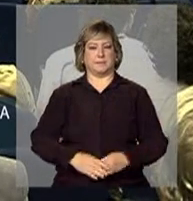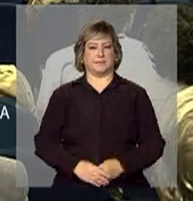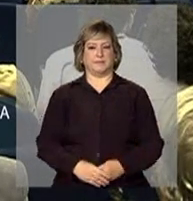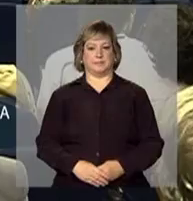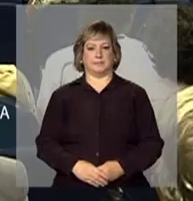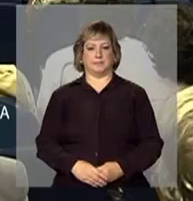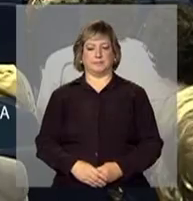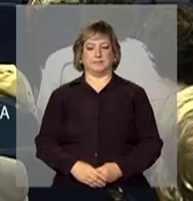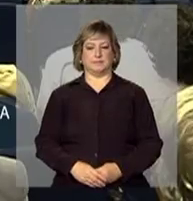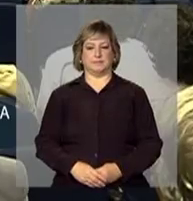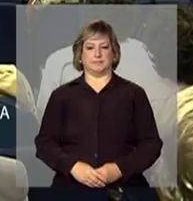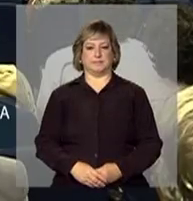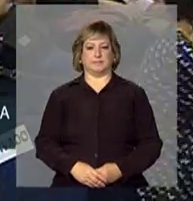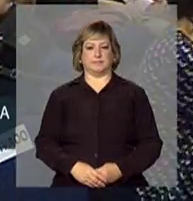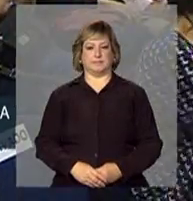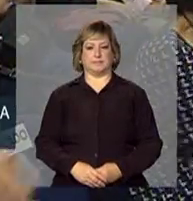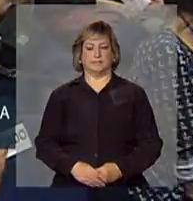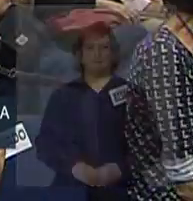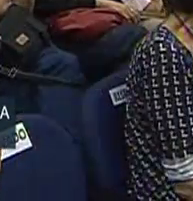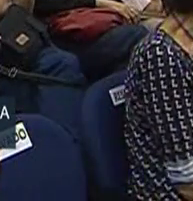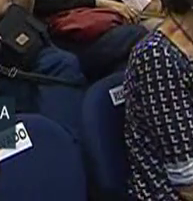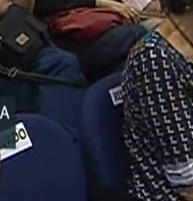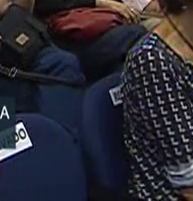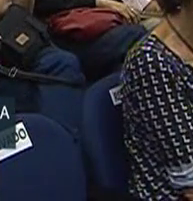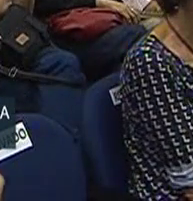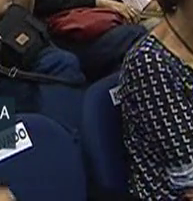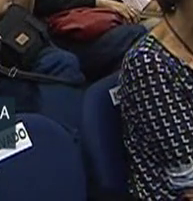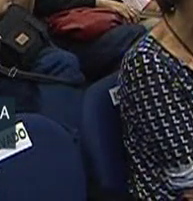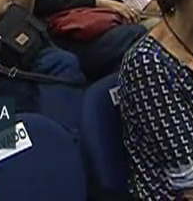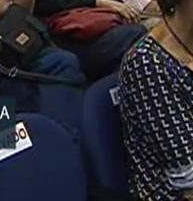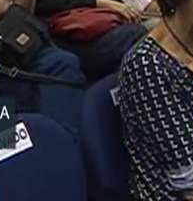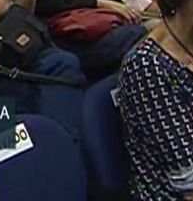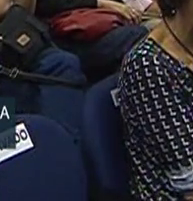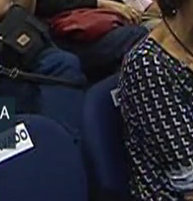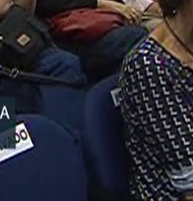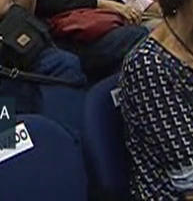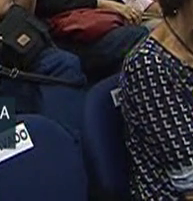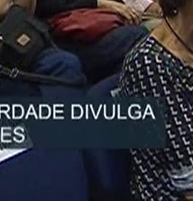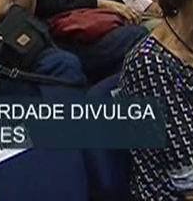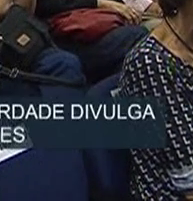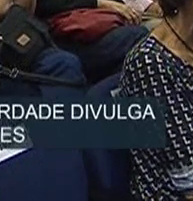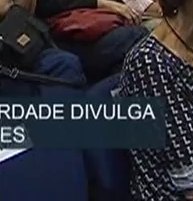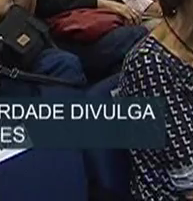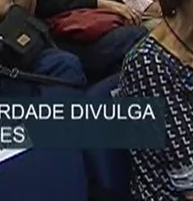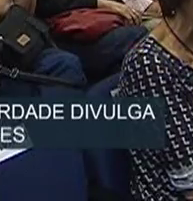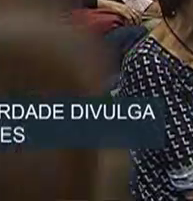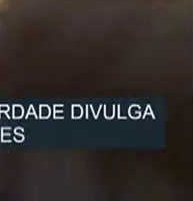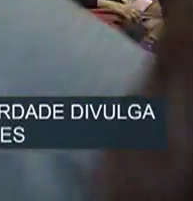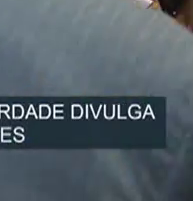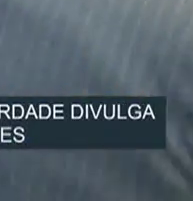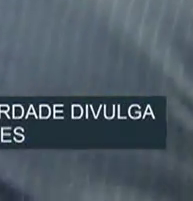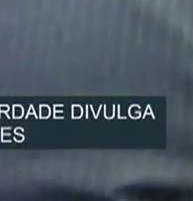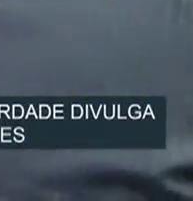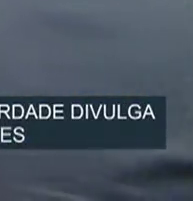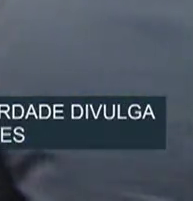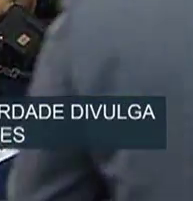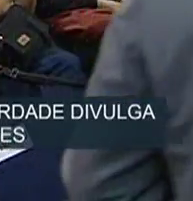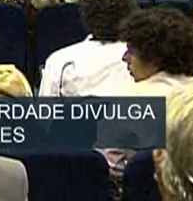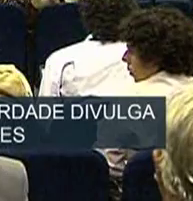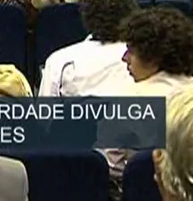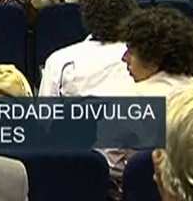Então, só. Não pega um telefone de... telefone móvel, né? Olha, Elô, pode ficar na